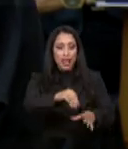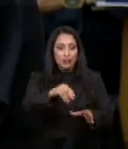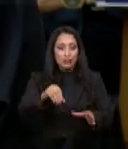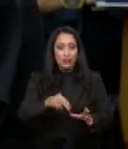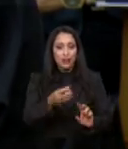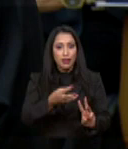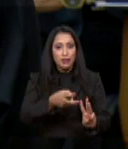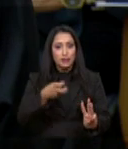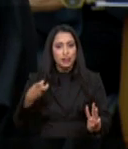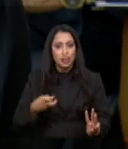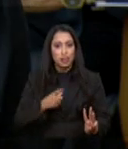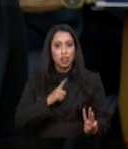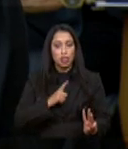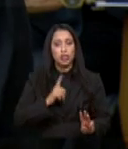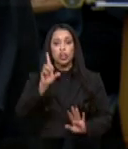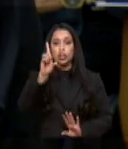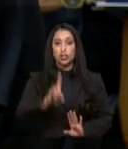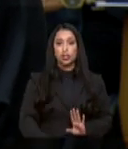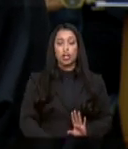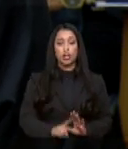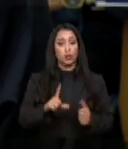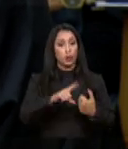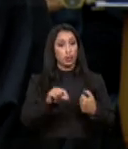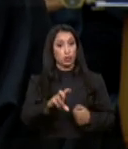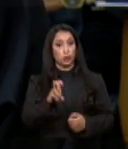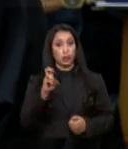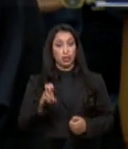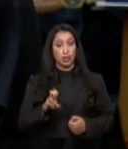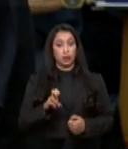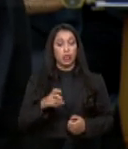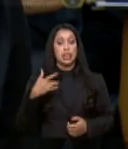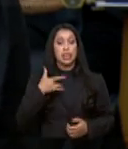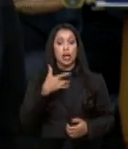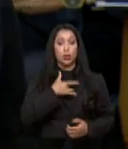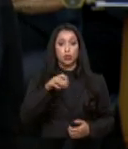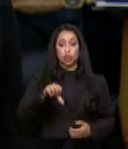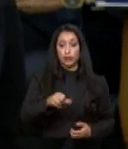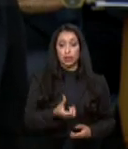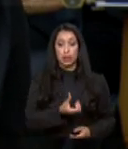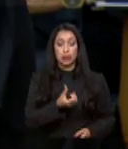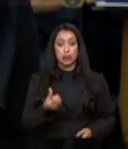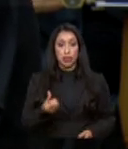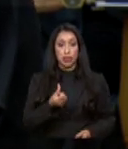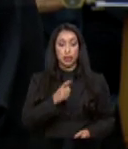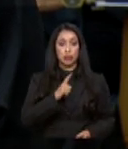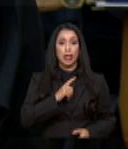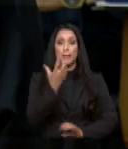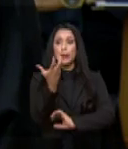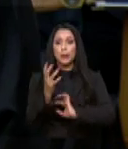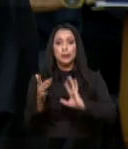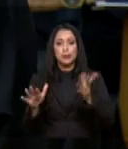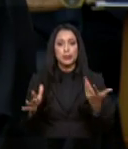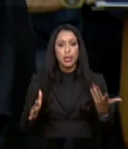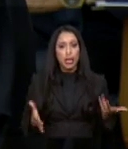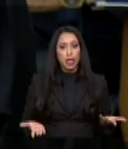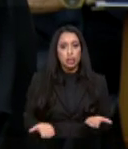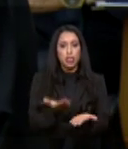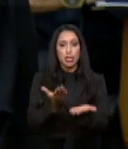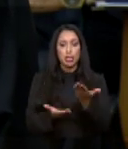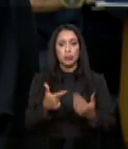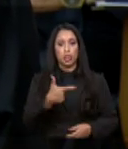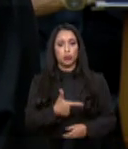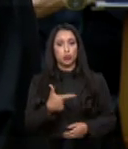artigo 5º, o direito à saúde, do artigo 196, o direito ao meio ambiente ecologicamente equilibrado, do